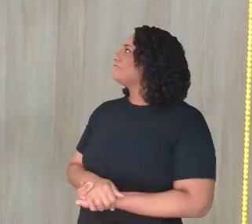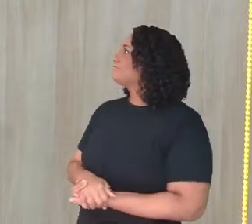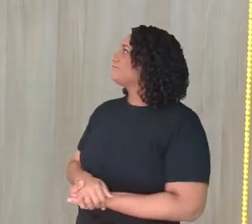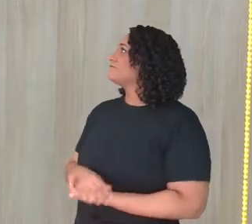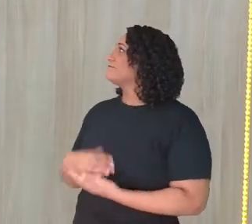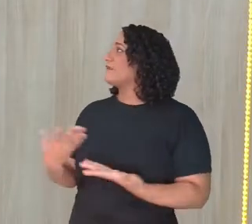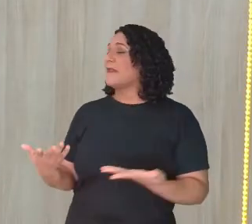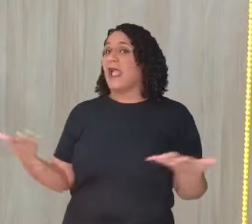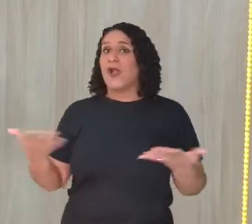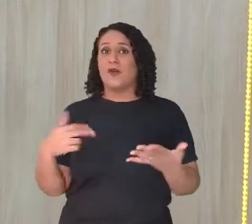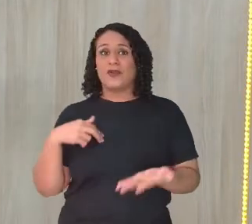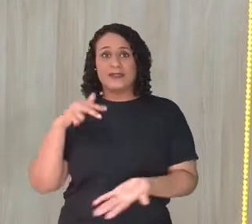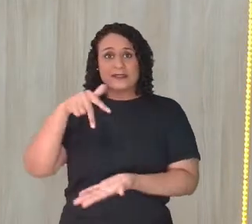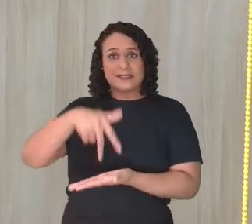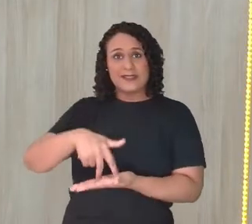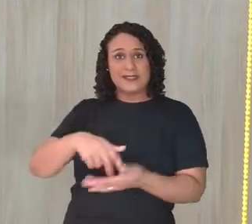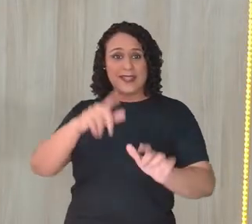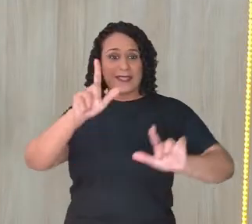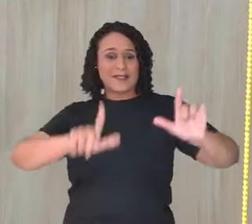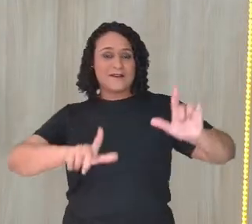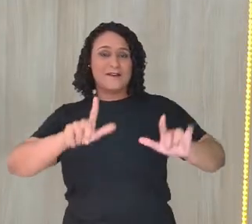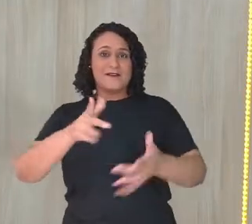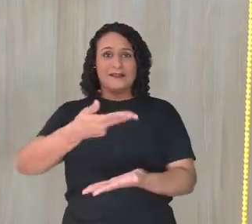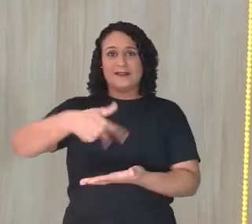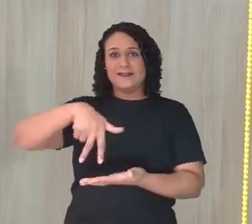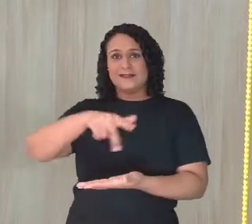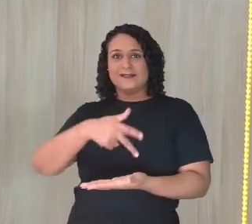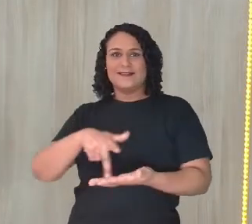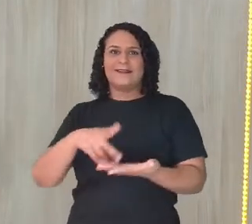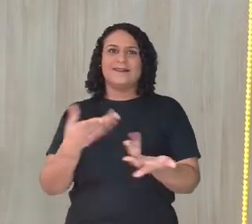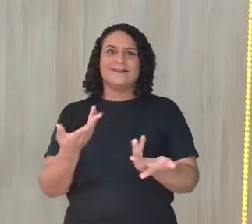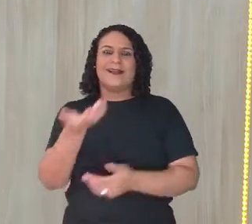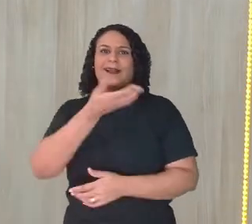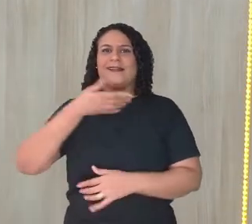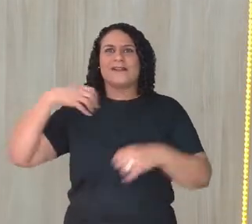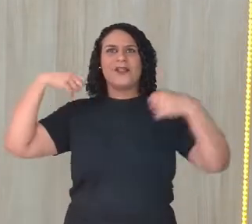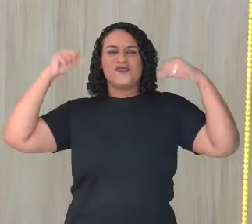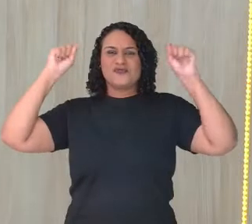Tímida, dançando aí, toda vez cantando aí Xuxa,